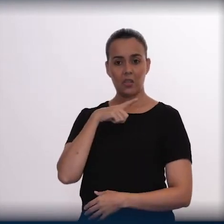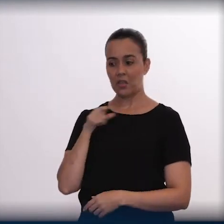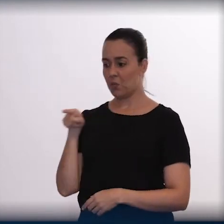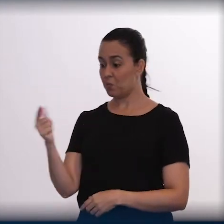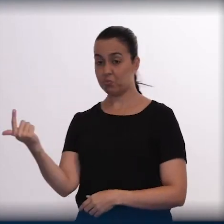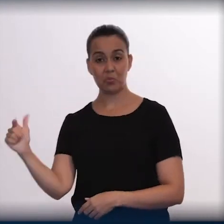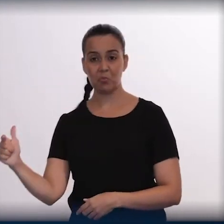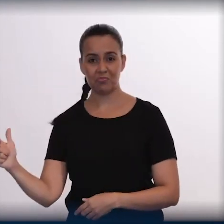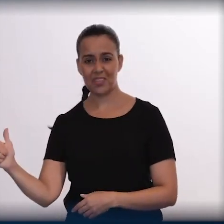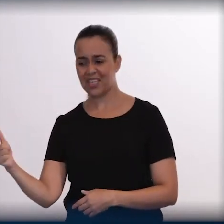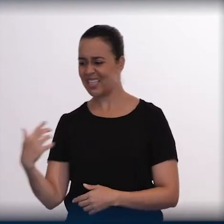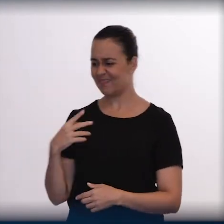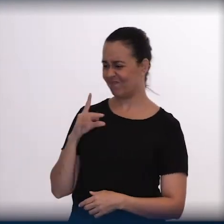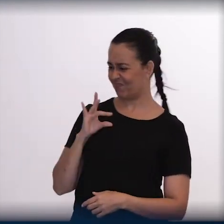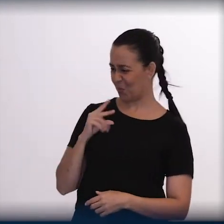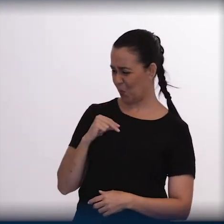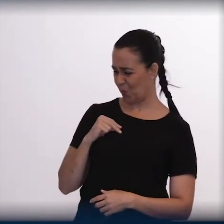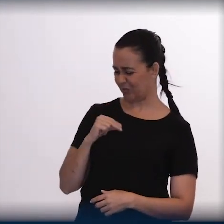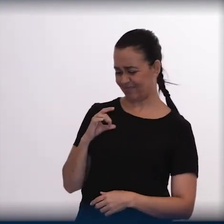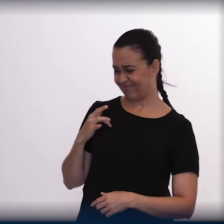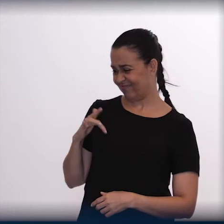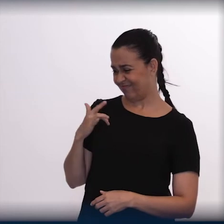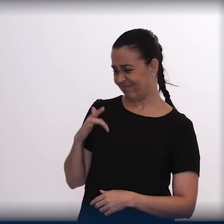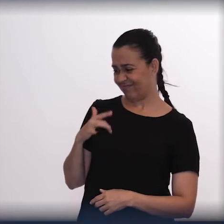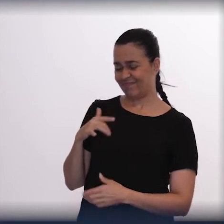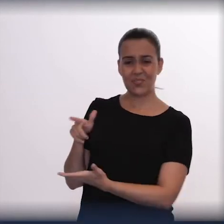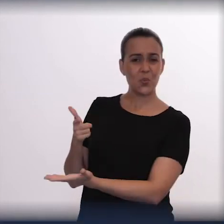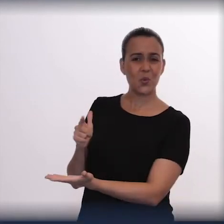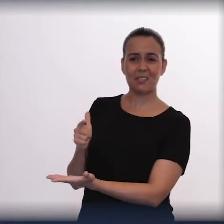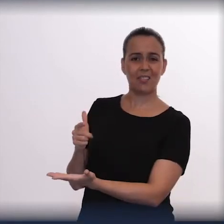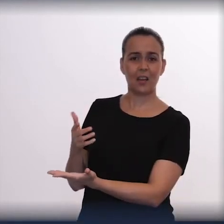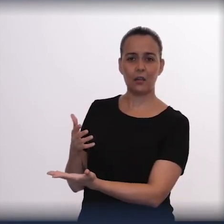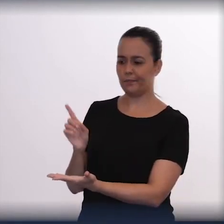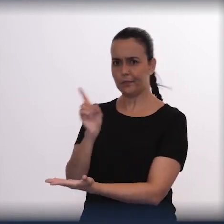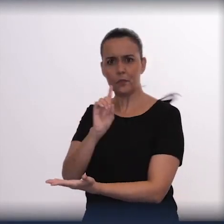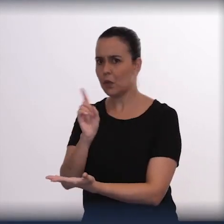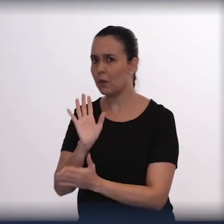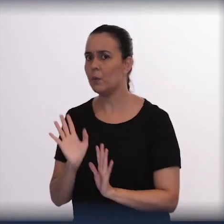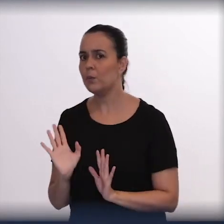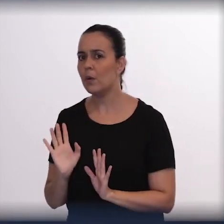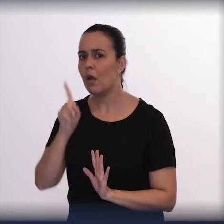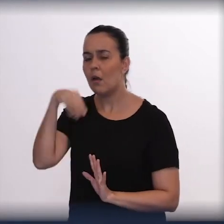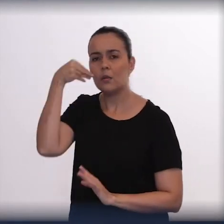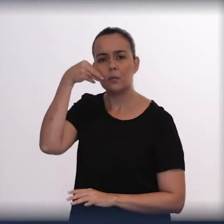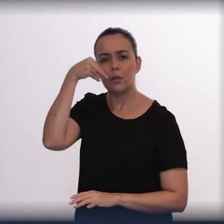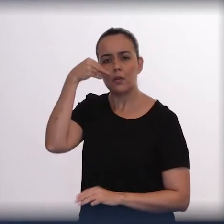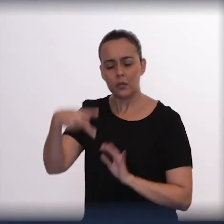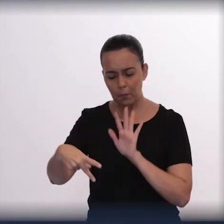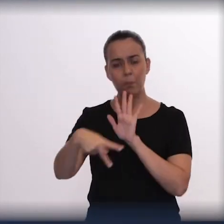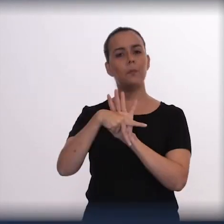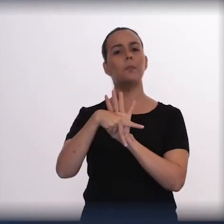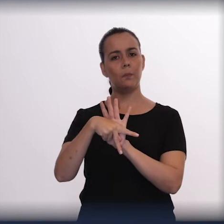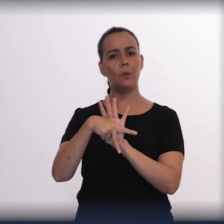o que eu posso lhe dirigir é a minha pena e a minha caridade. Acho que se a gente não se implicar no que essa pessoa